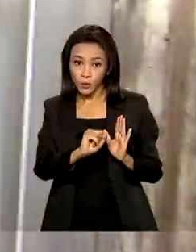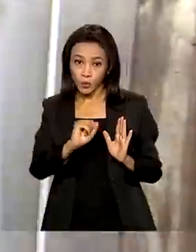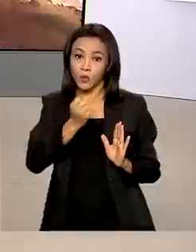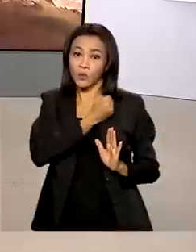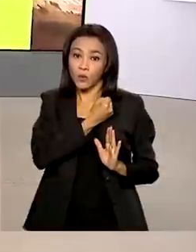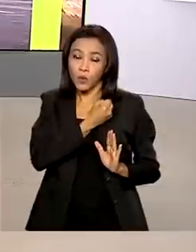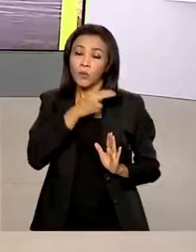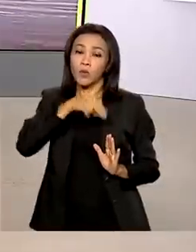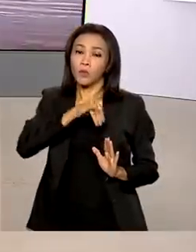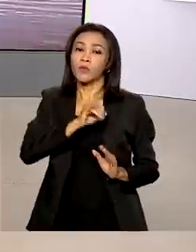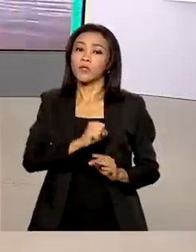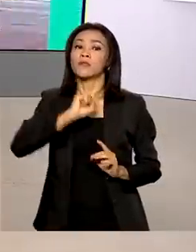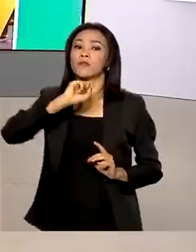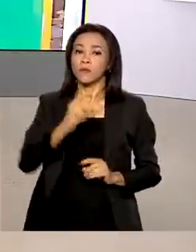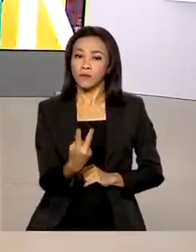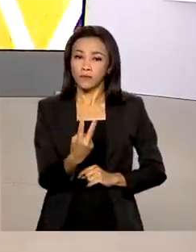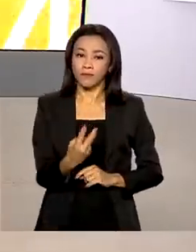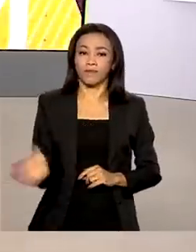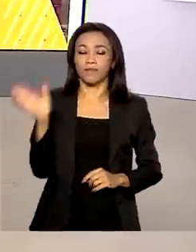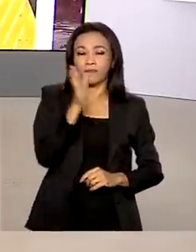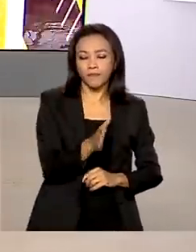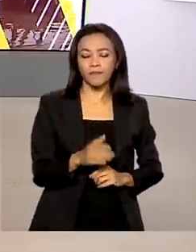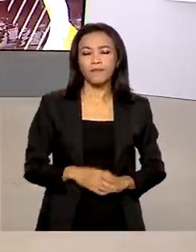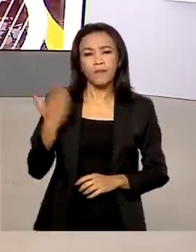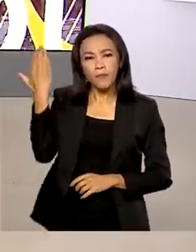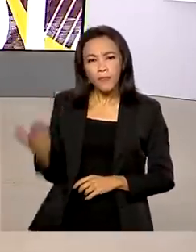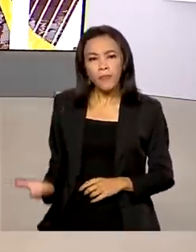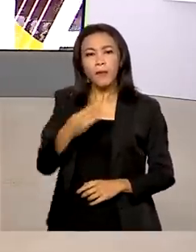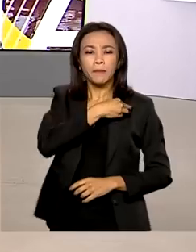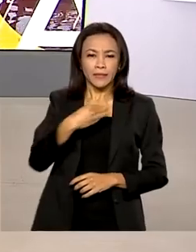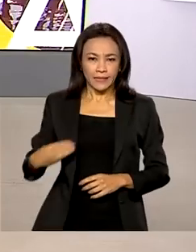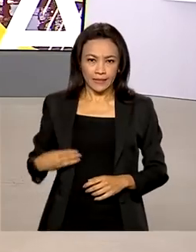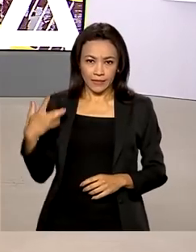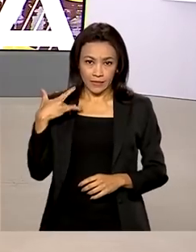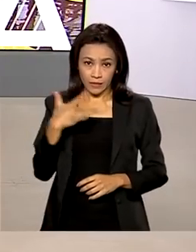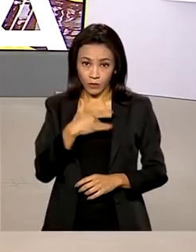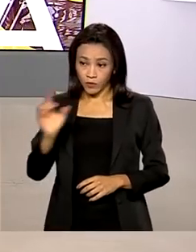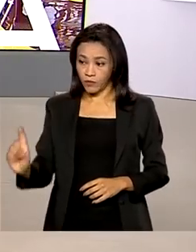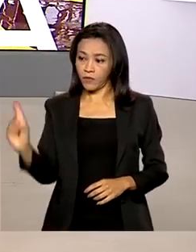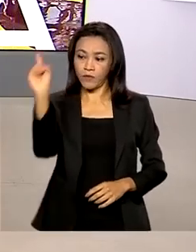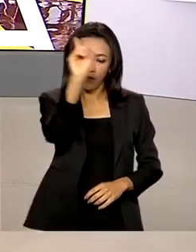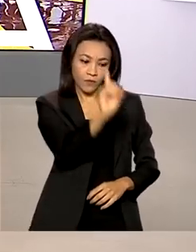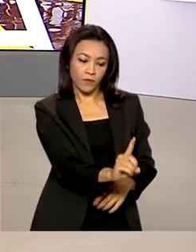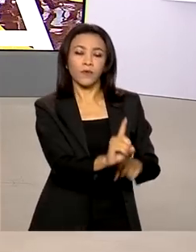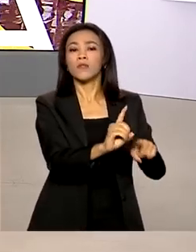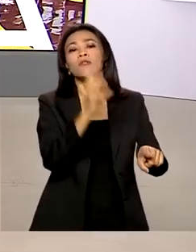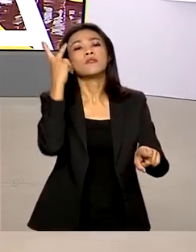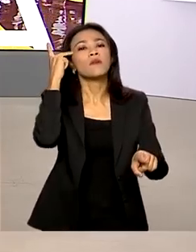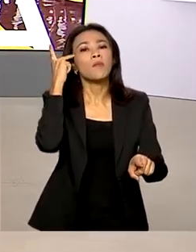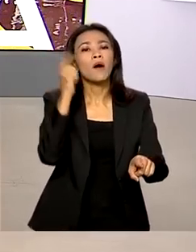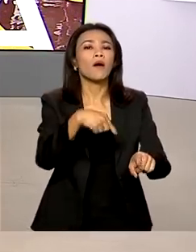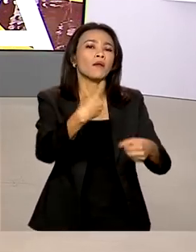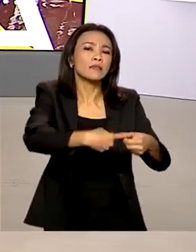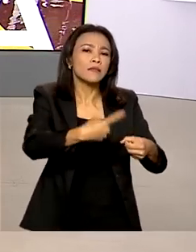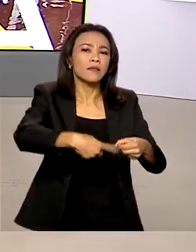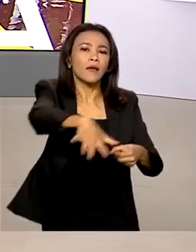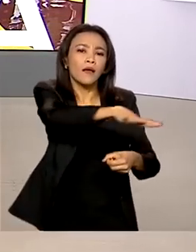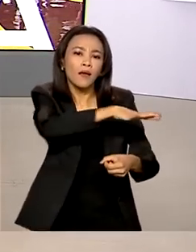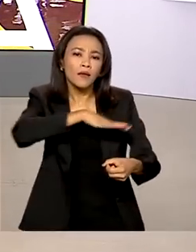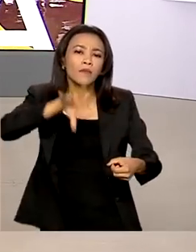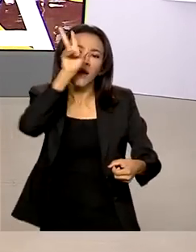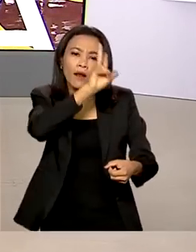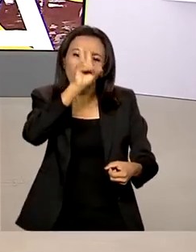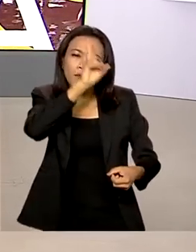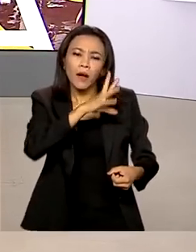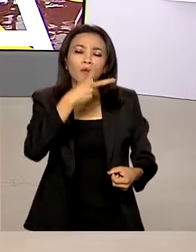final 2 o ministro da saúde foi ontem à cidade de Aparecida em São Paulo para relembrar a necessidade